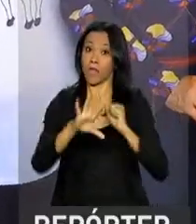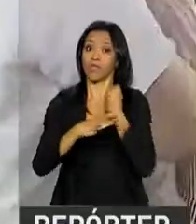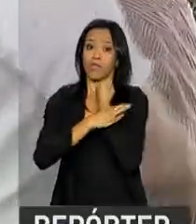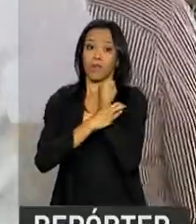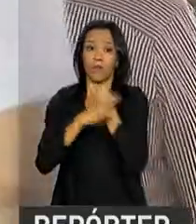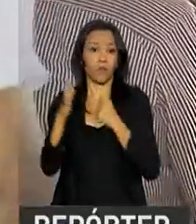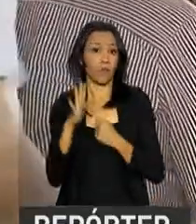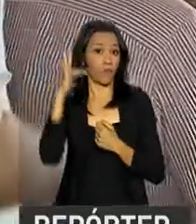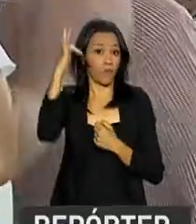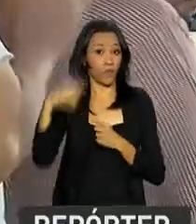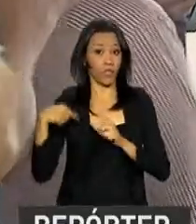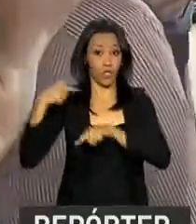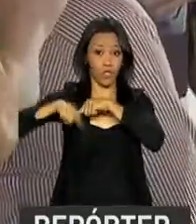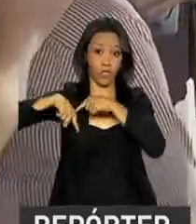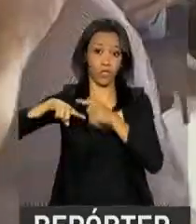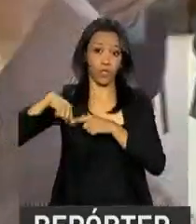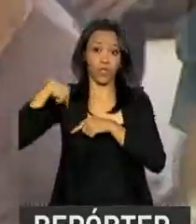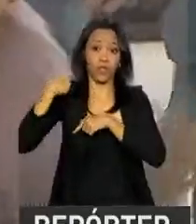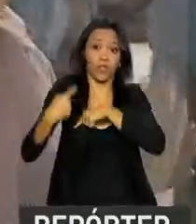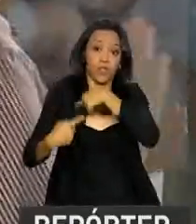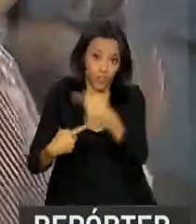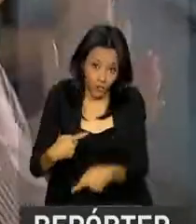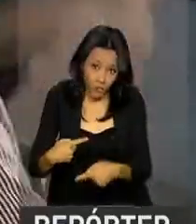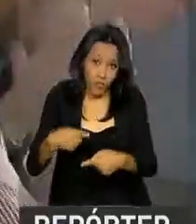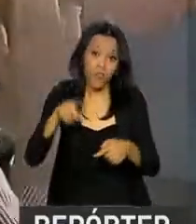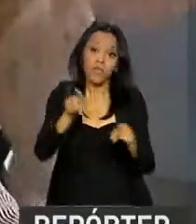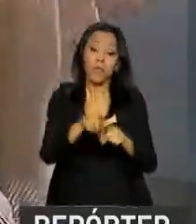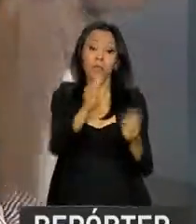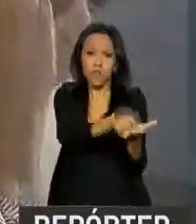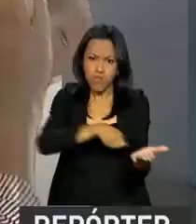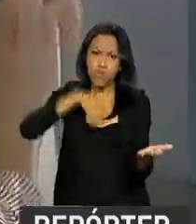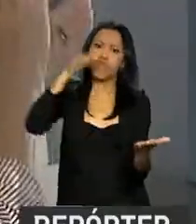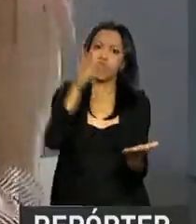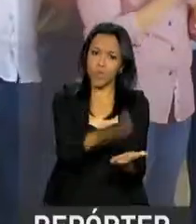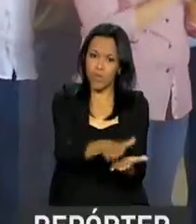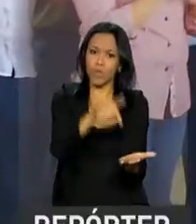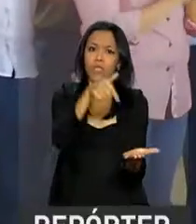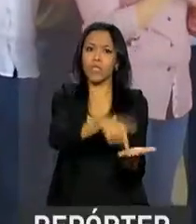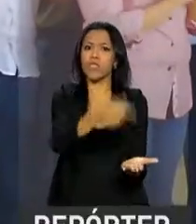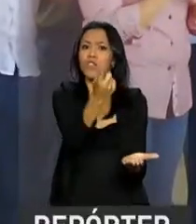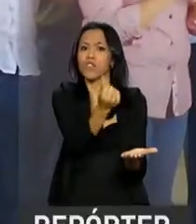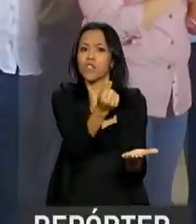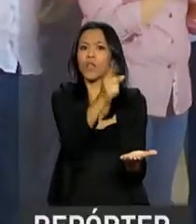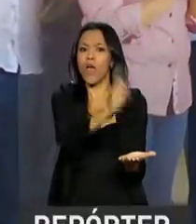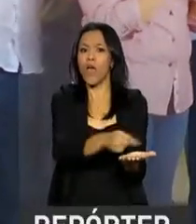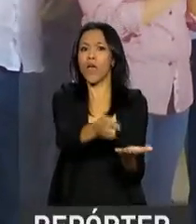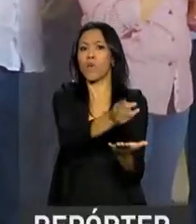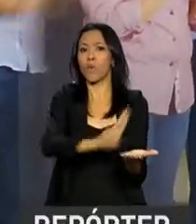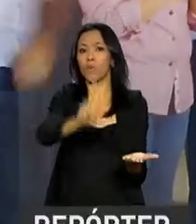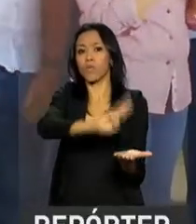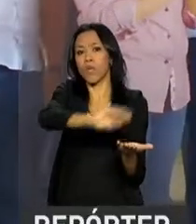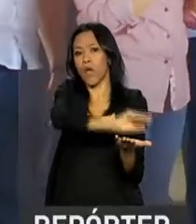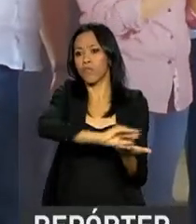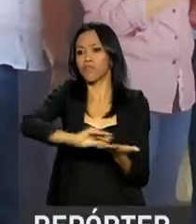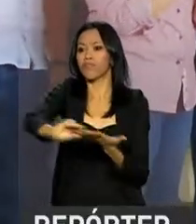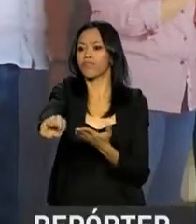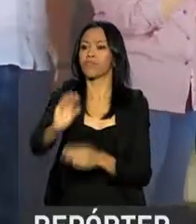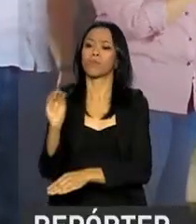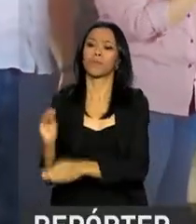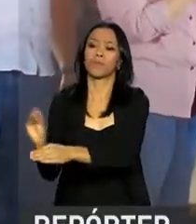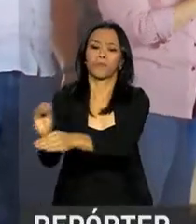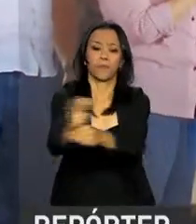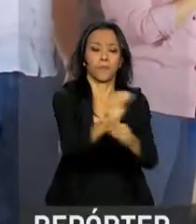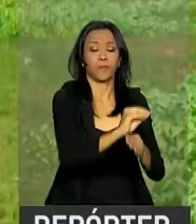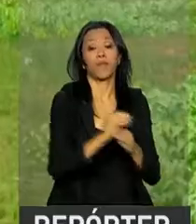assinou decreto que vai permitir que multas ambientais sejam convertidas em investimentos para a recuperação de áreas